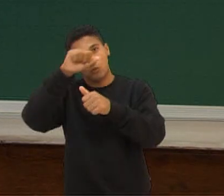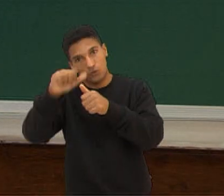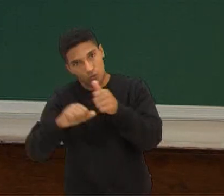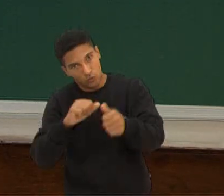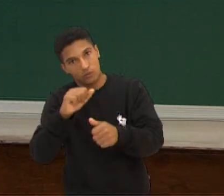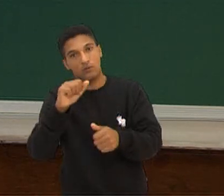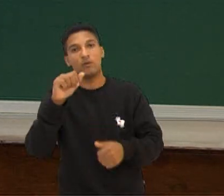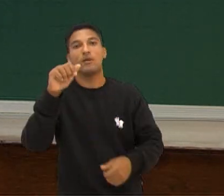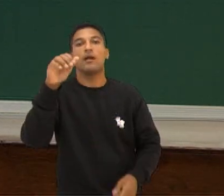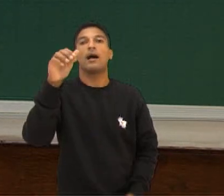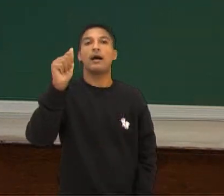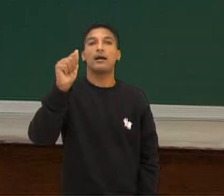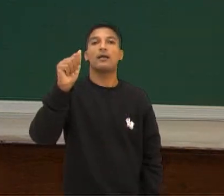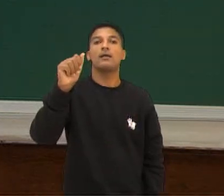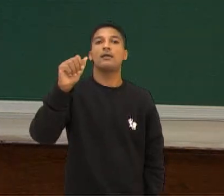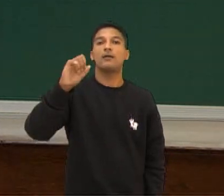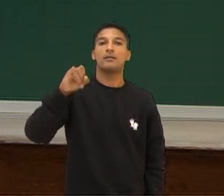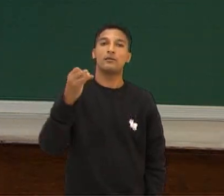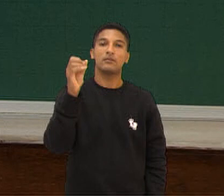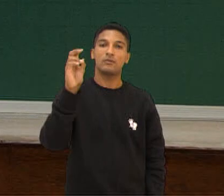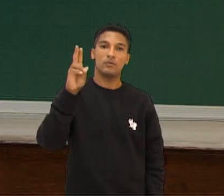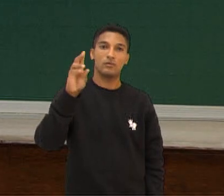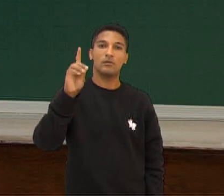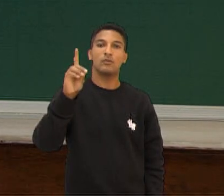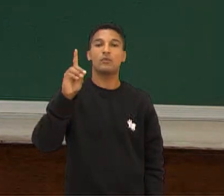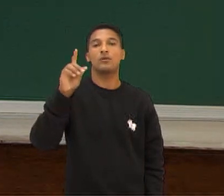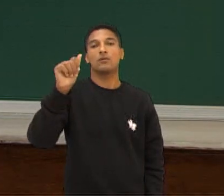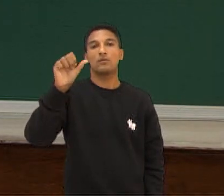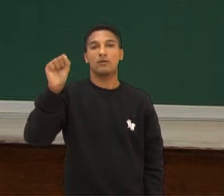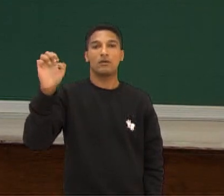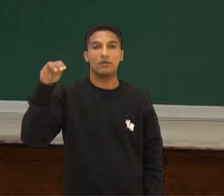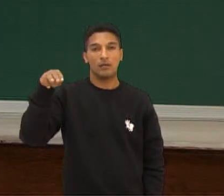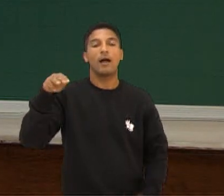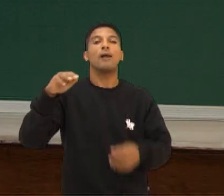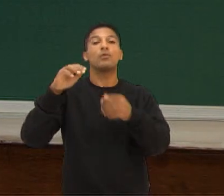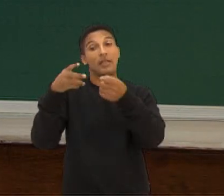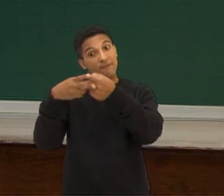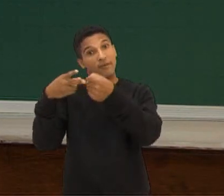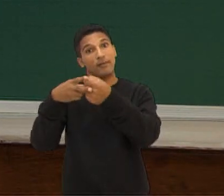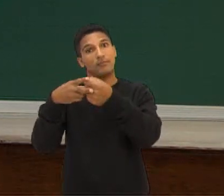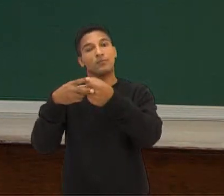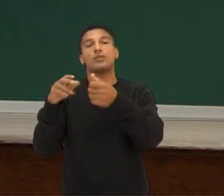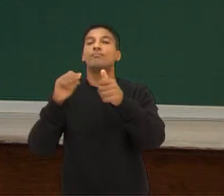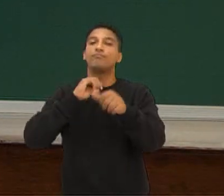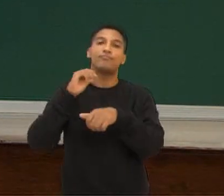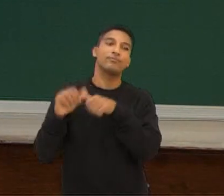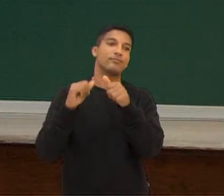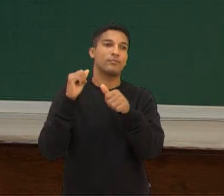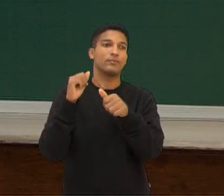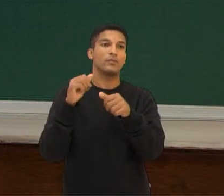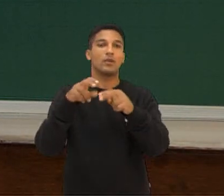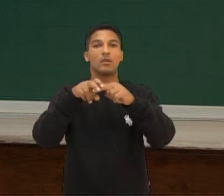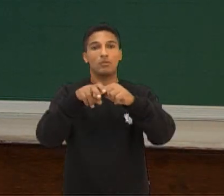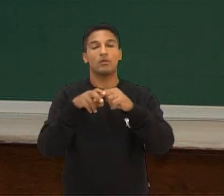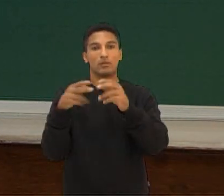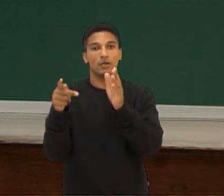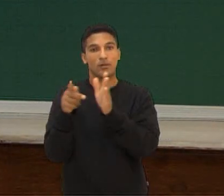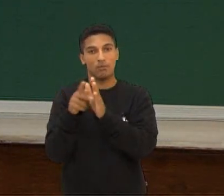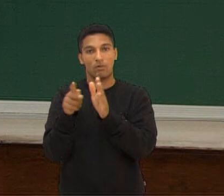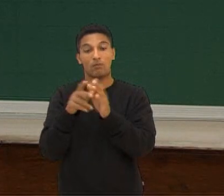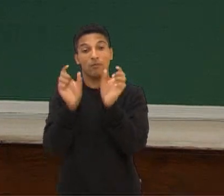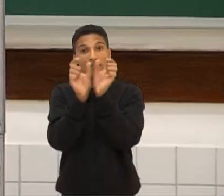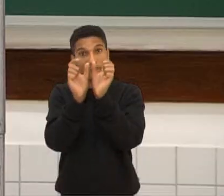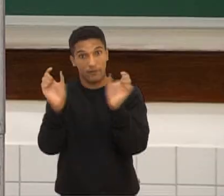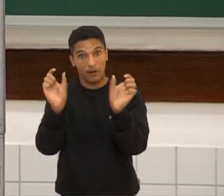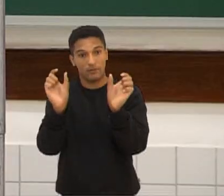ali a transformação de substantivo para verbo. Portanto, subordinada substantiva.